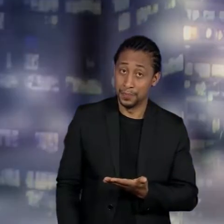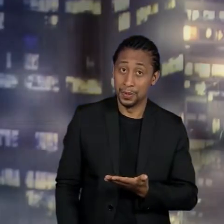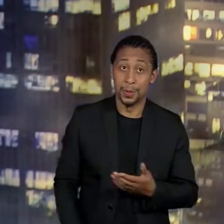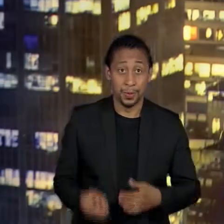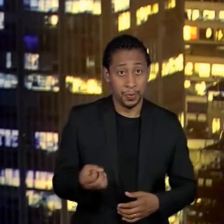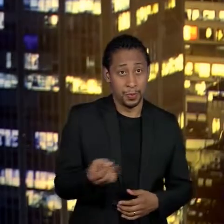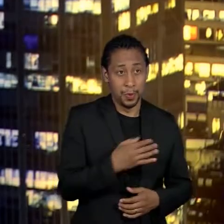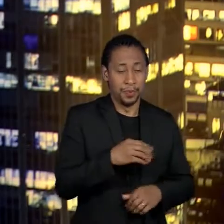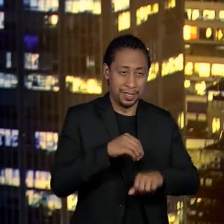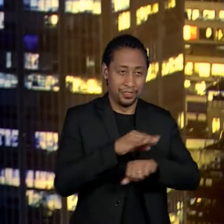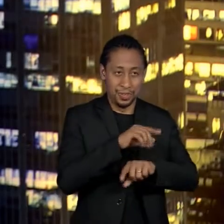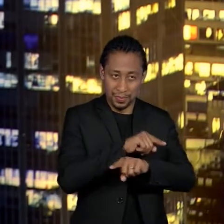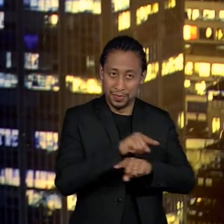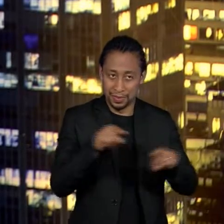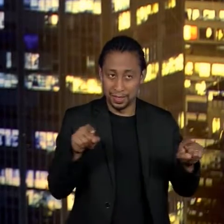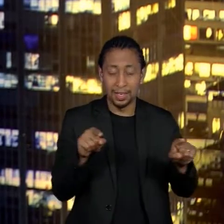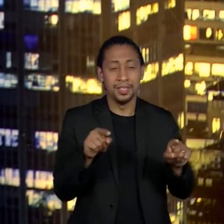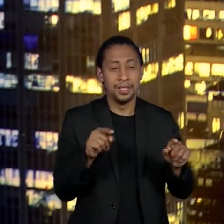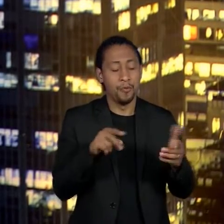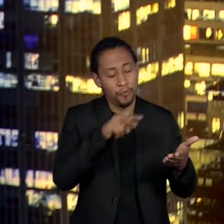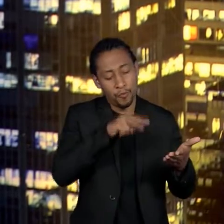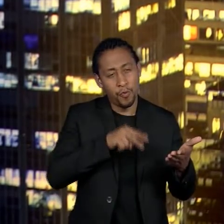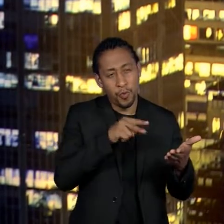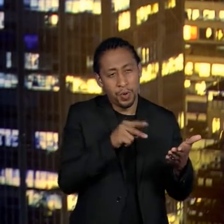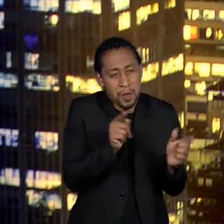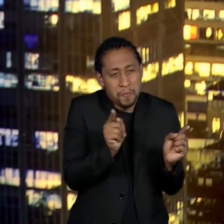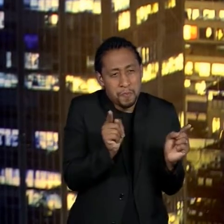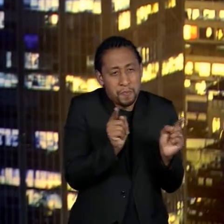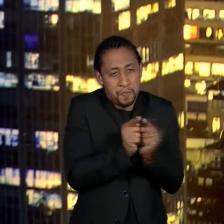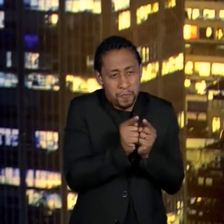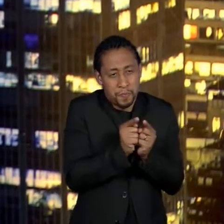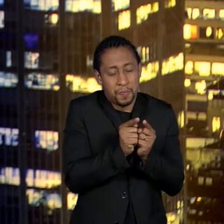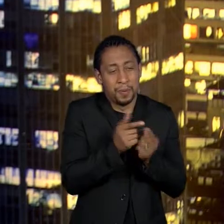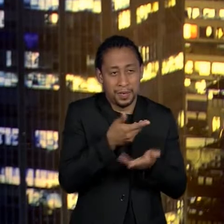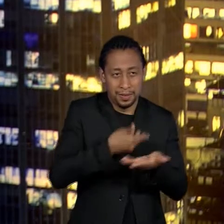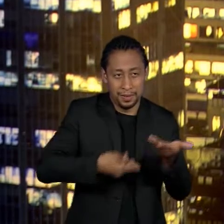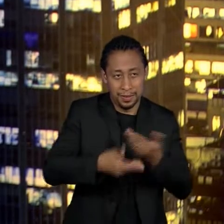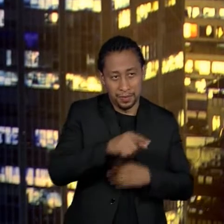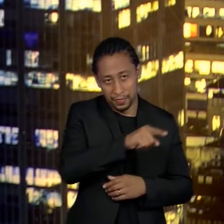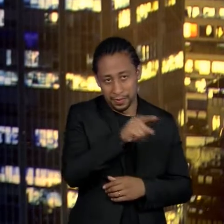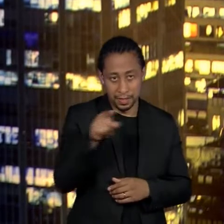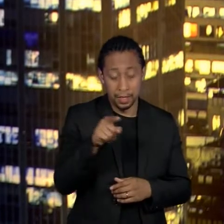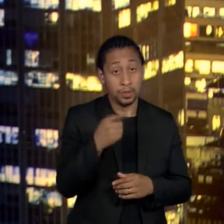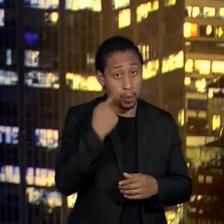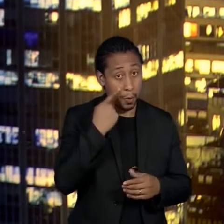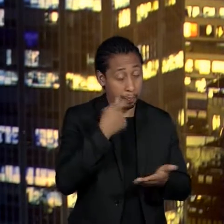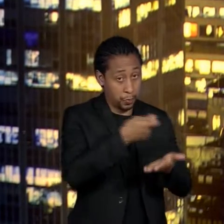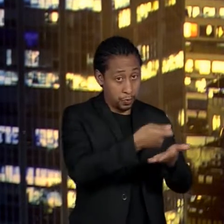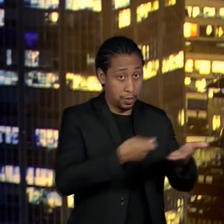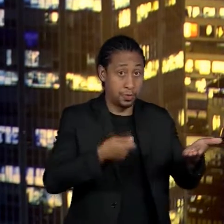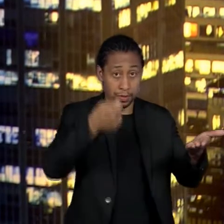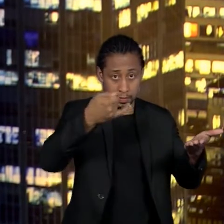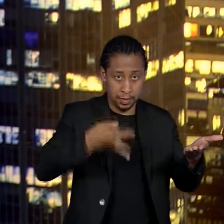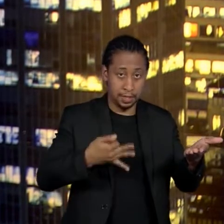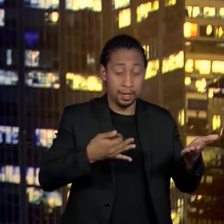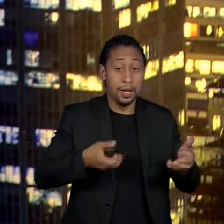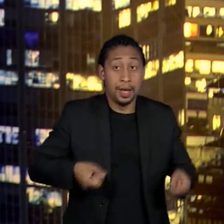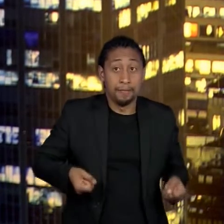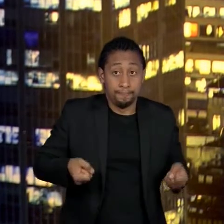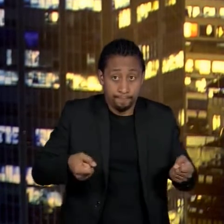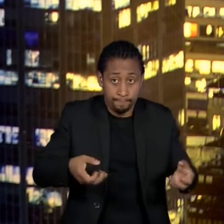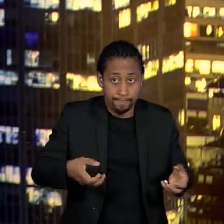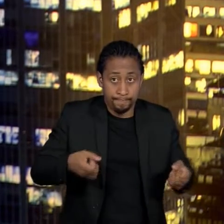já. E vou trazer aqui um trechinho para comentar com vocês, que um dos textos é Cadeira de rodas não é